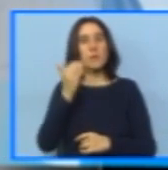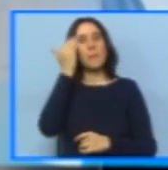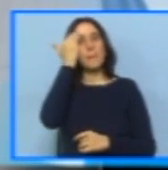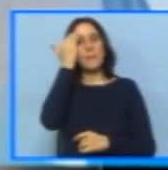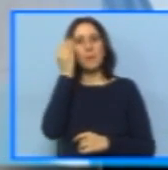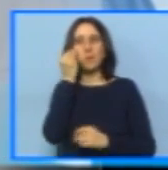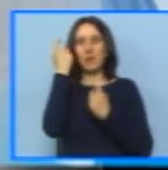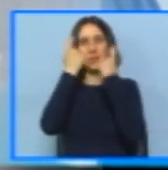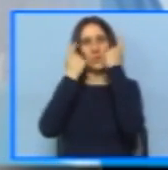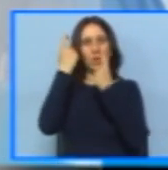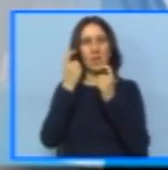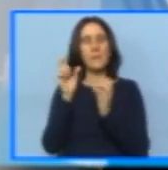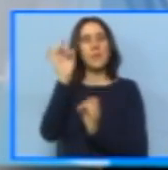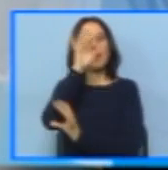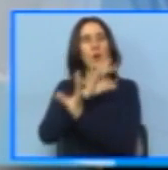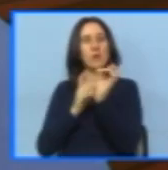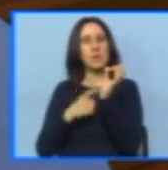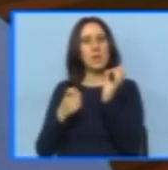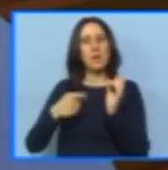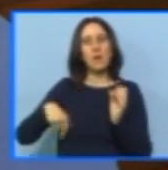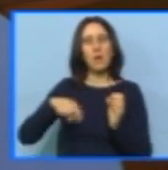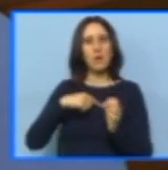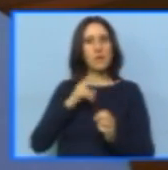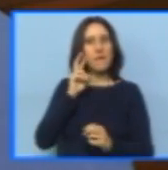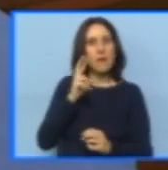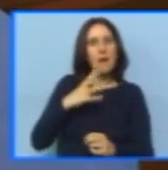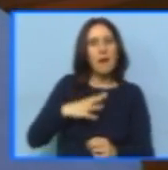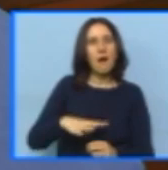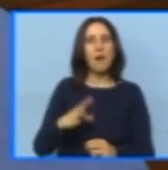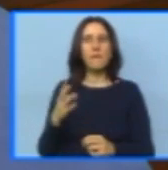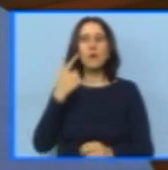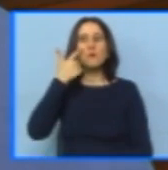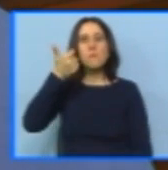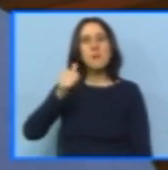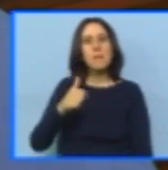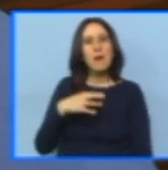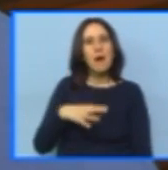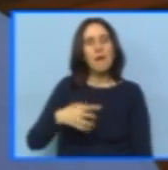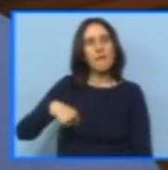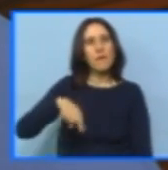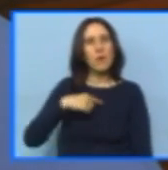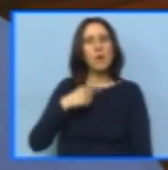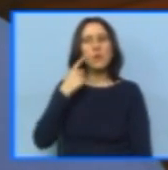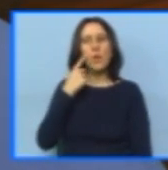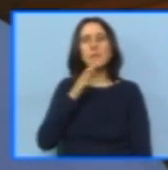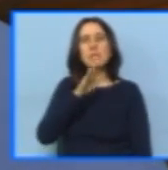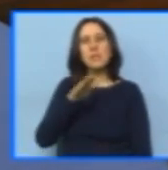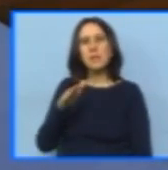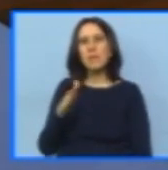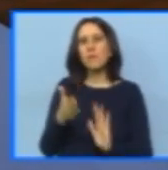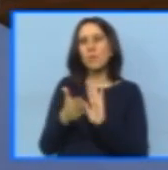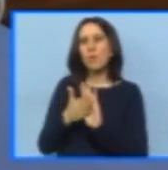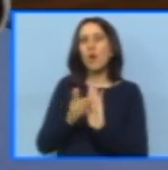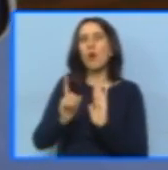mais racional, mais ocidental. Nós queremos ver, nós queremos medir, nós queremos testar cientificamente com os